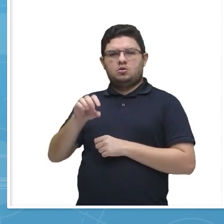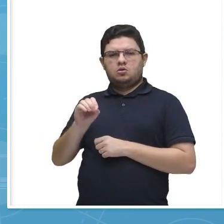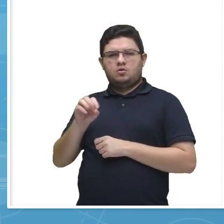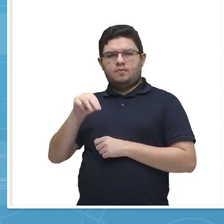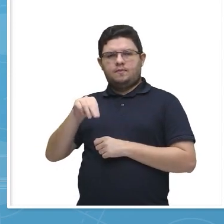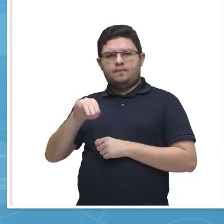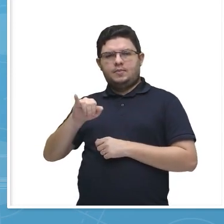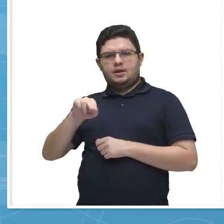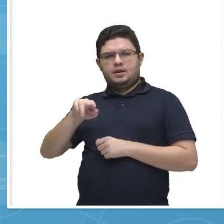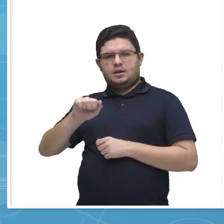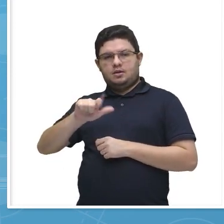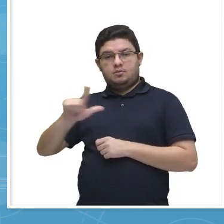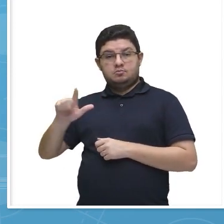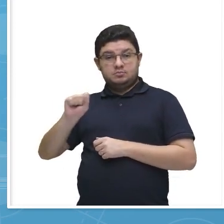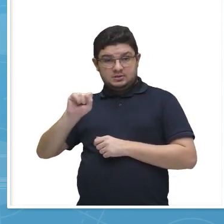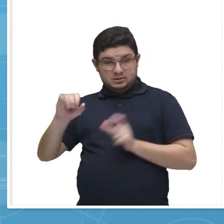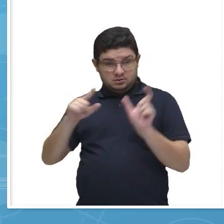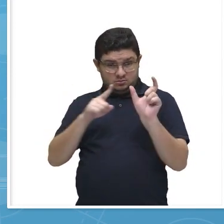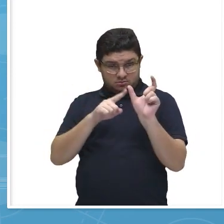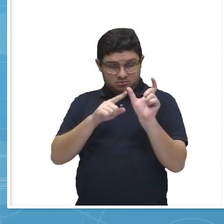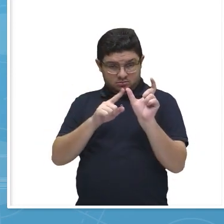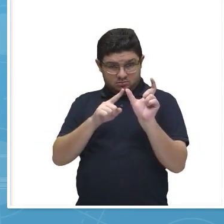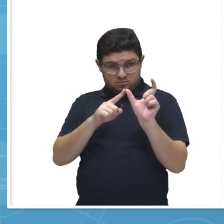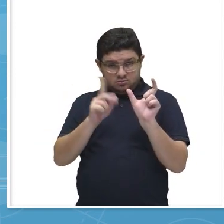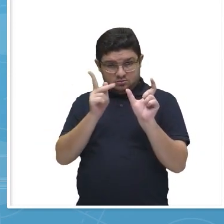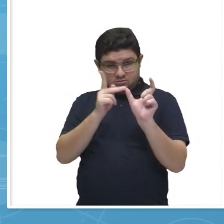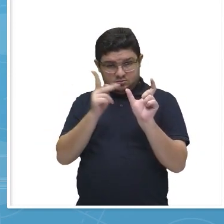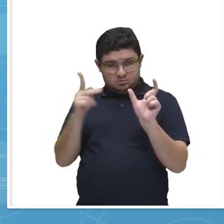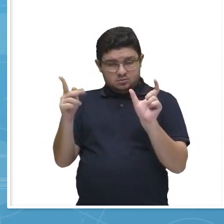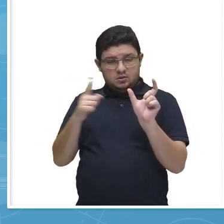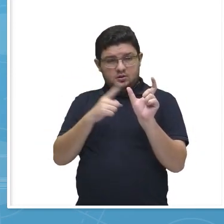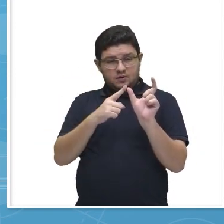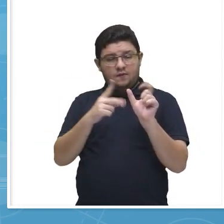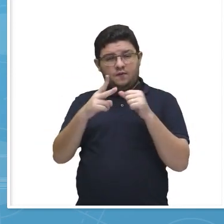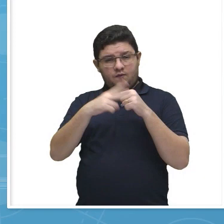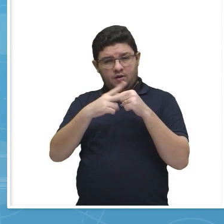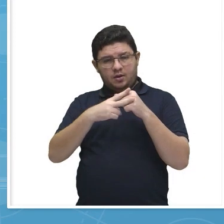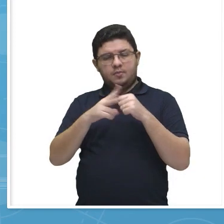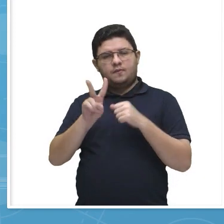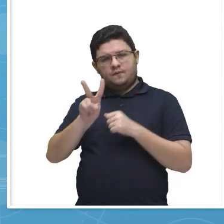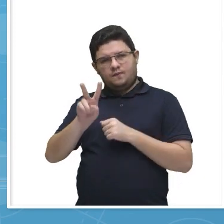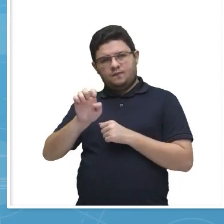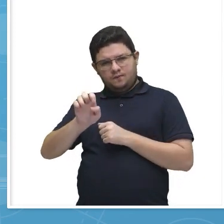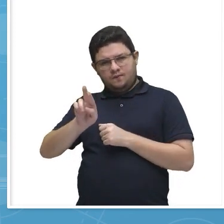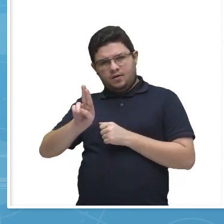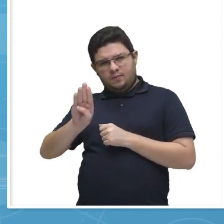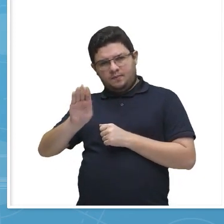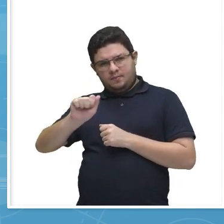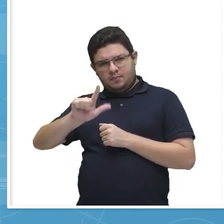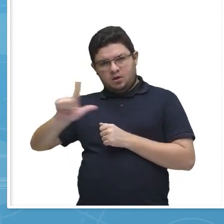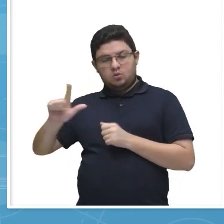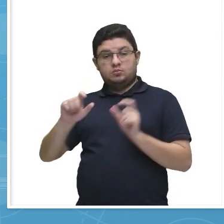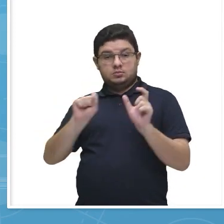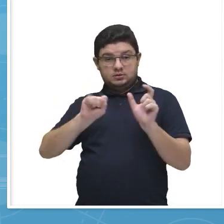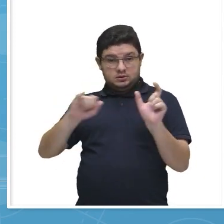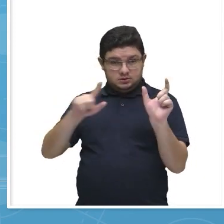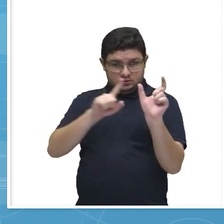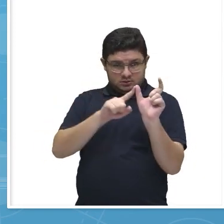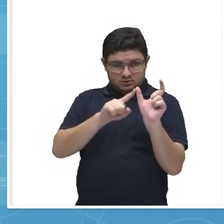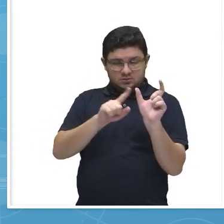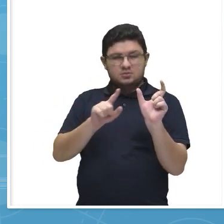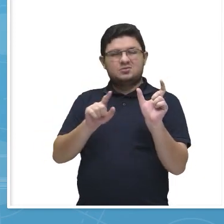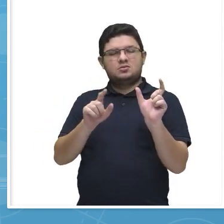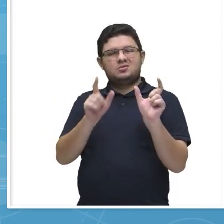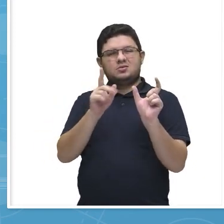verbo, nome, olha aí, nominal de nome, ok? Tem essa relação que a gente consegue relacionar